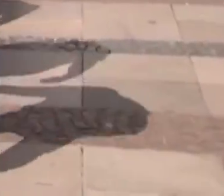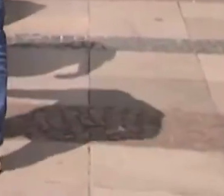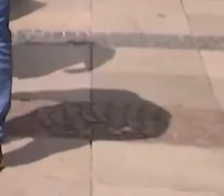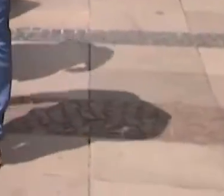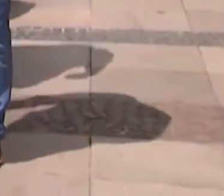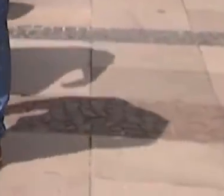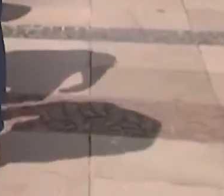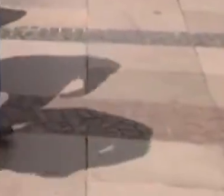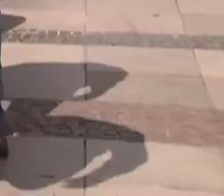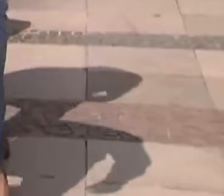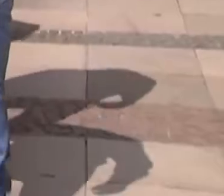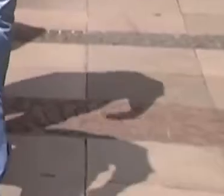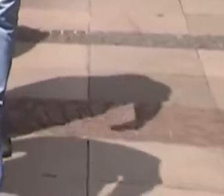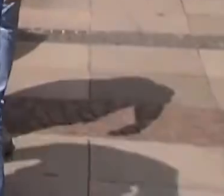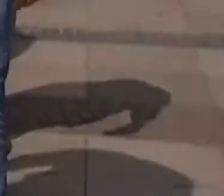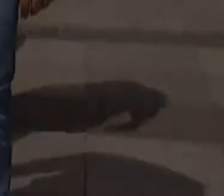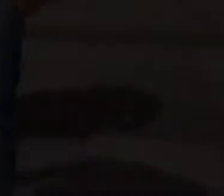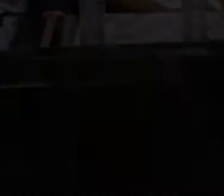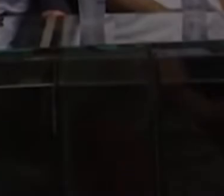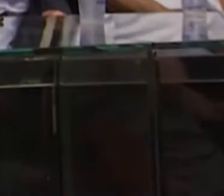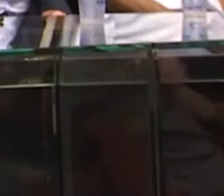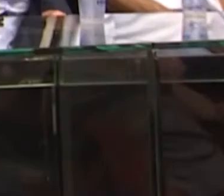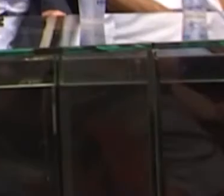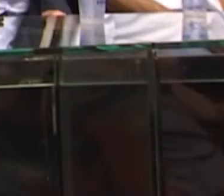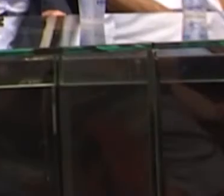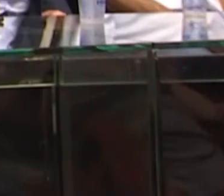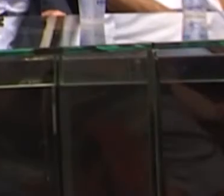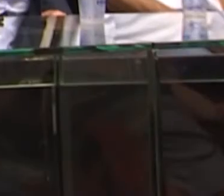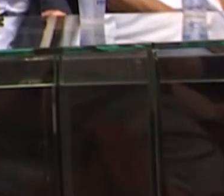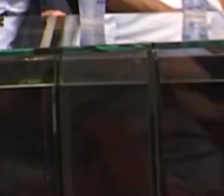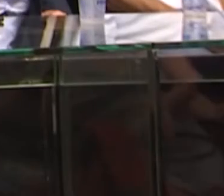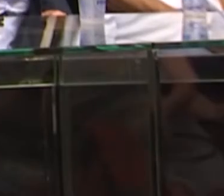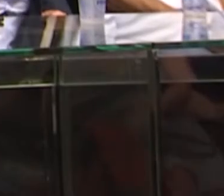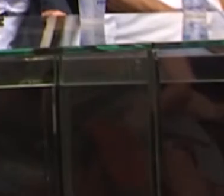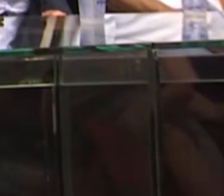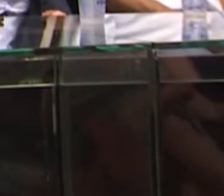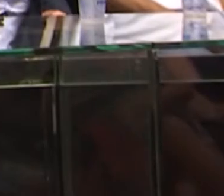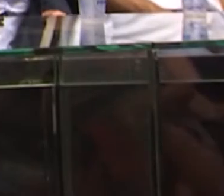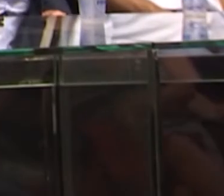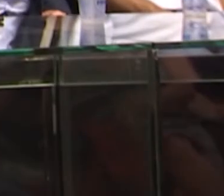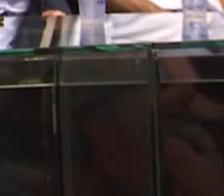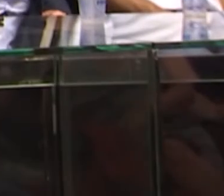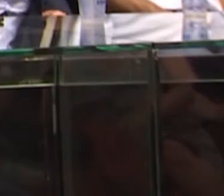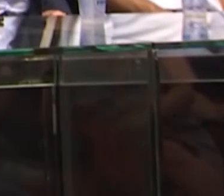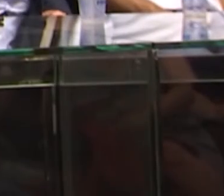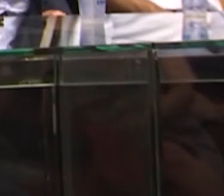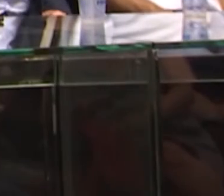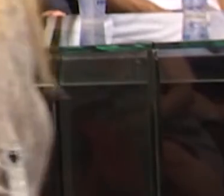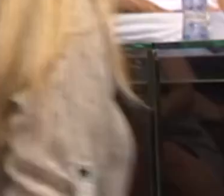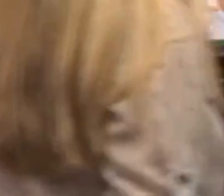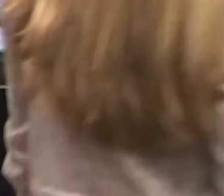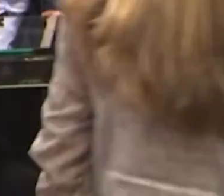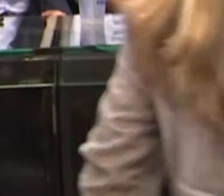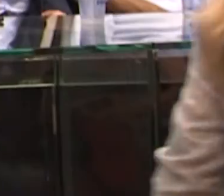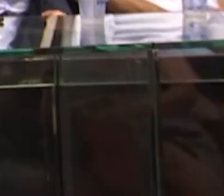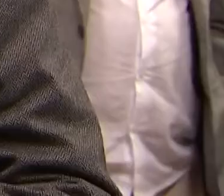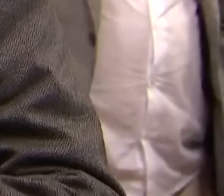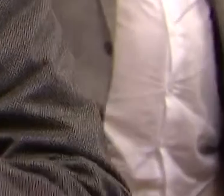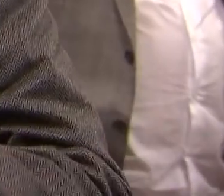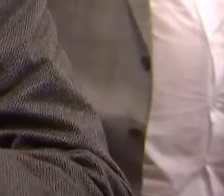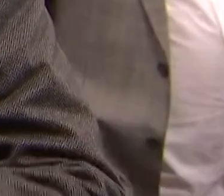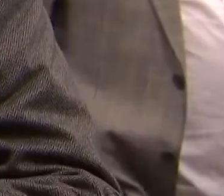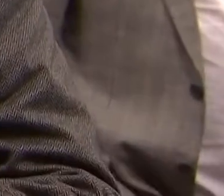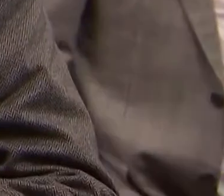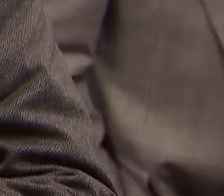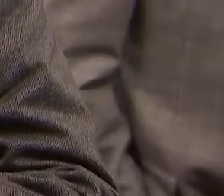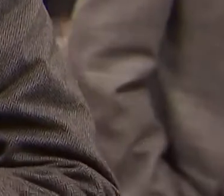fez uma diligência na área central da cidade. O presidente do colegiado, o vereador Arnaldo Salvetti, explicou essa etapa da CE. É